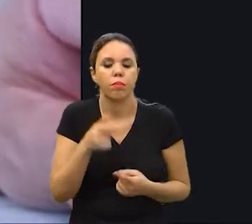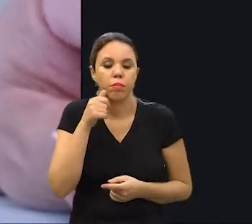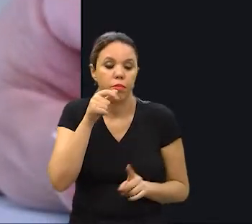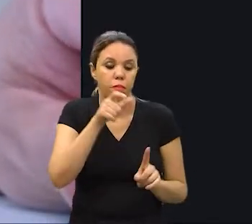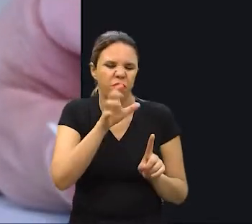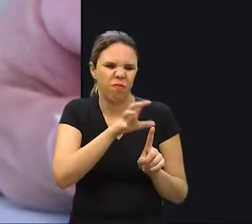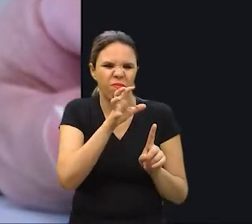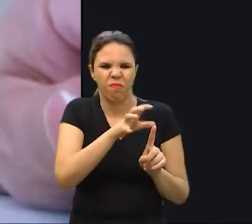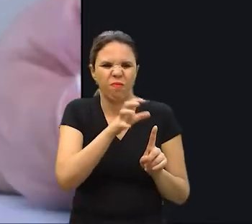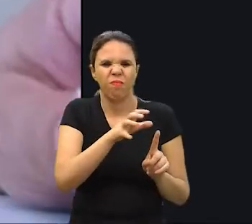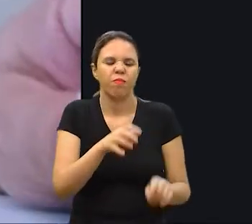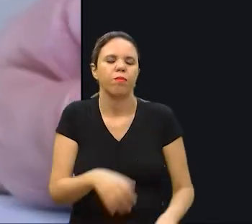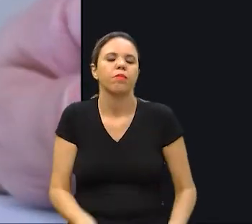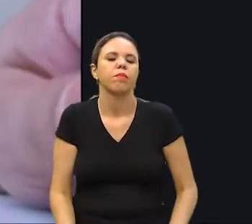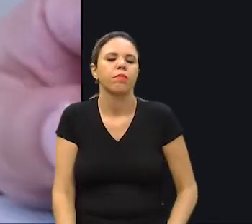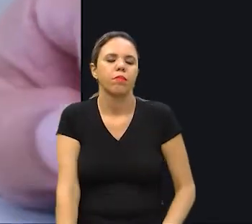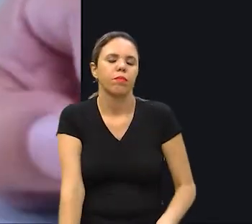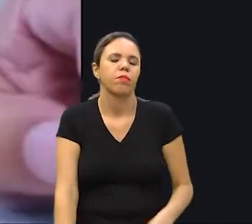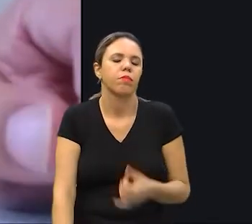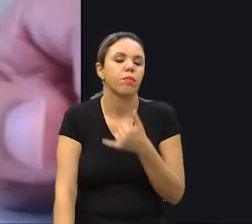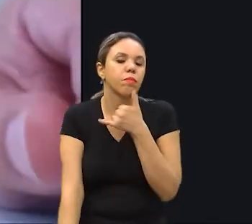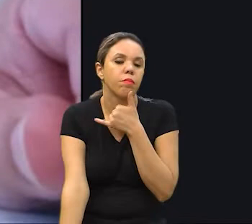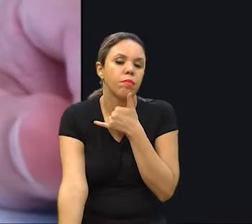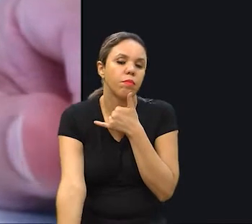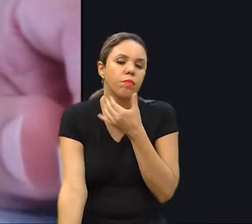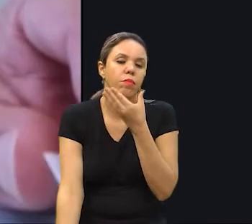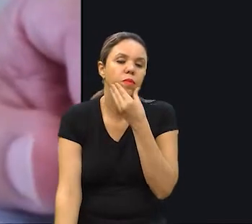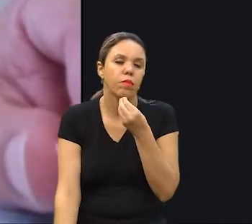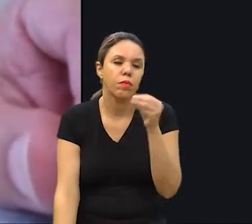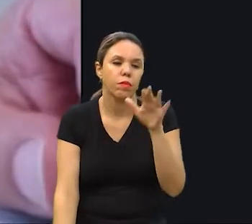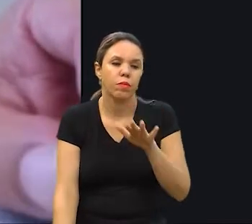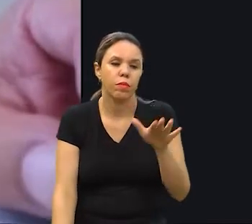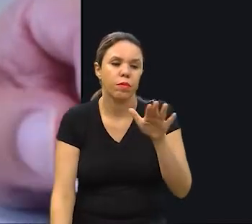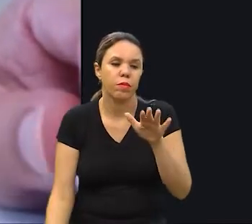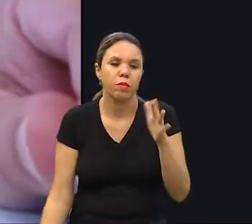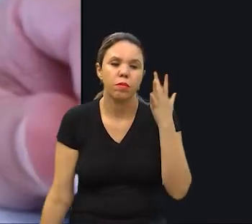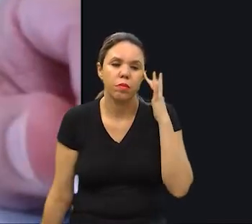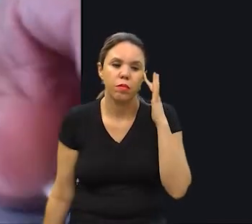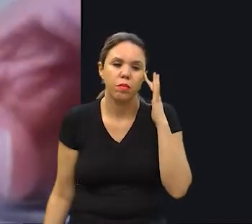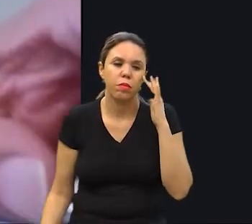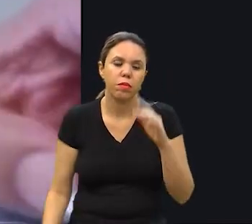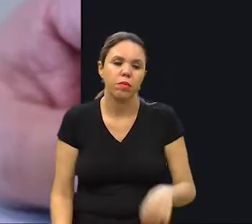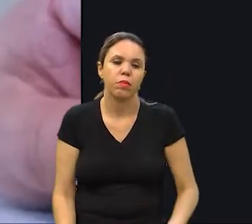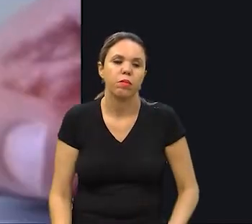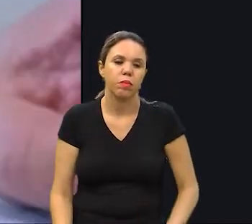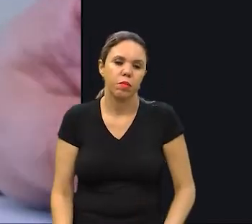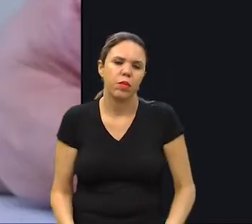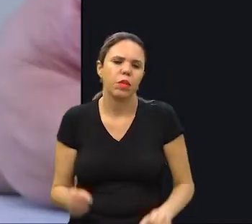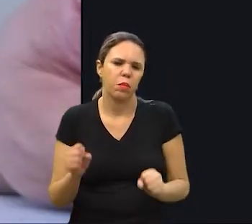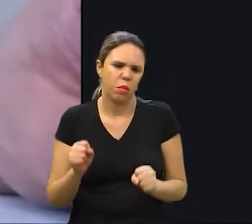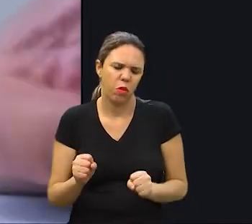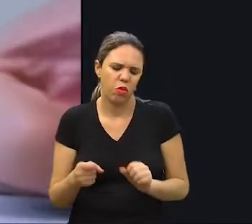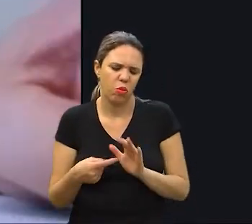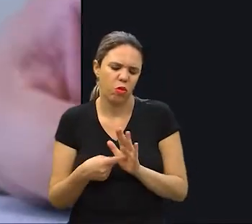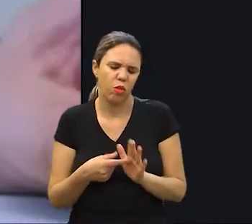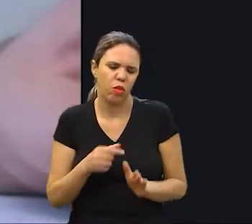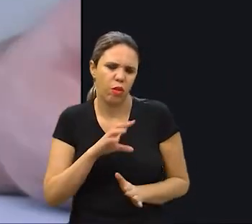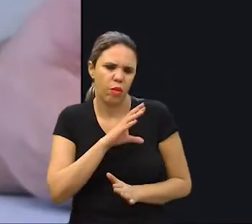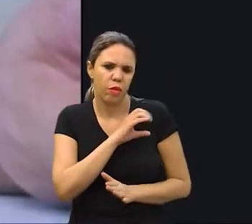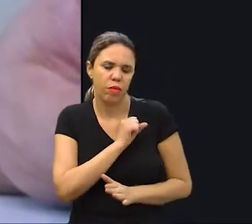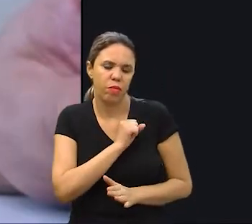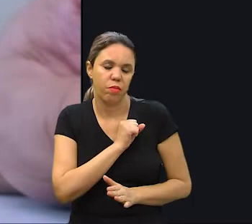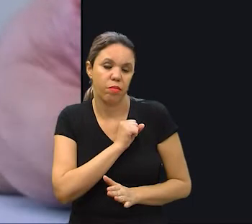ela está sendo abusada. Infelizmente, os homens acham que podem demonstrar